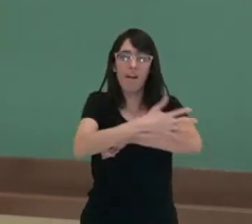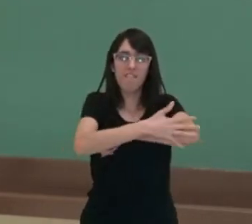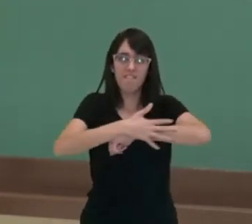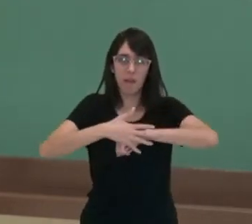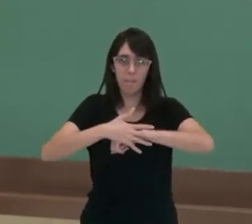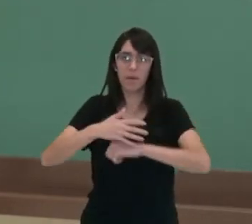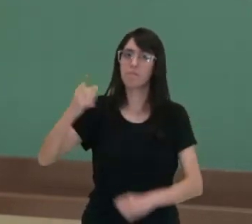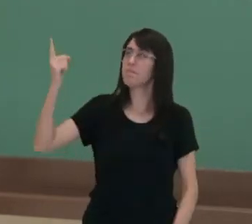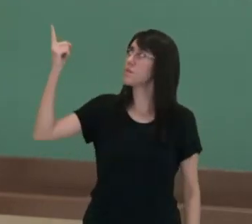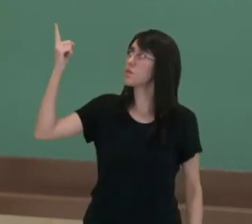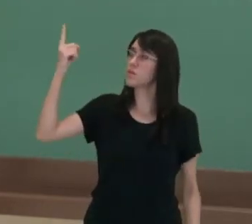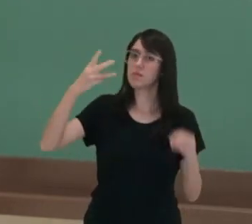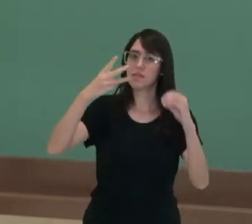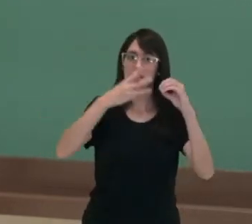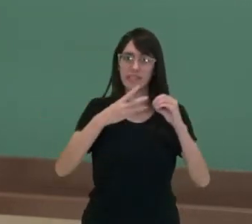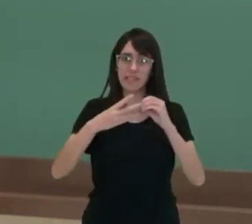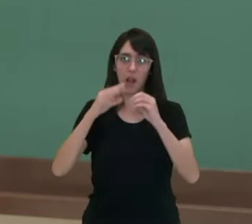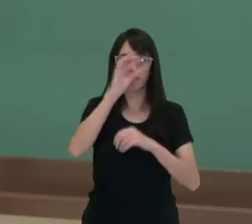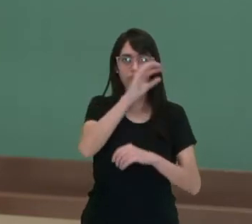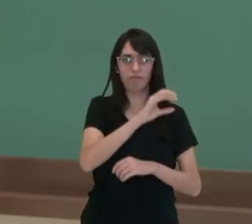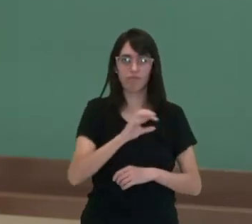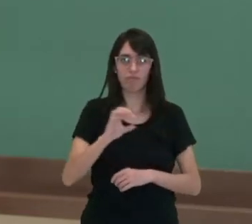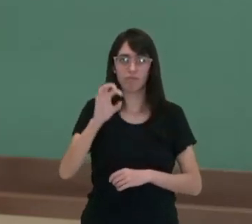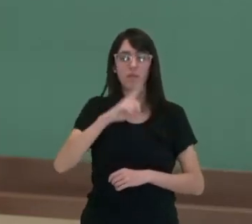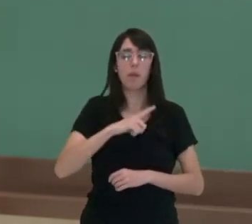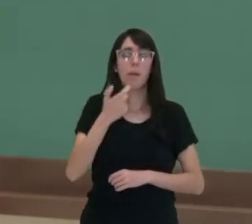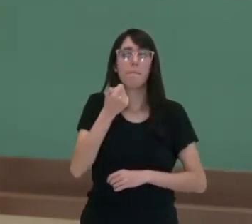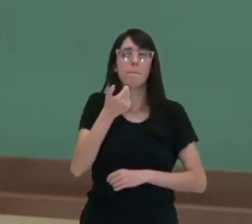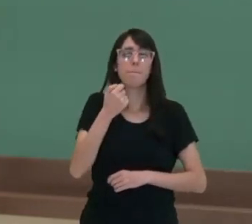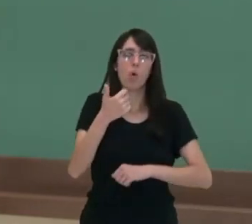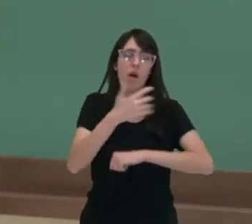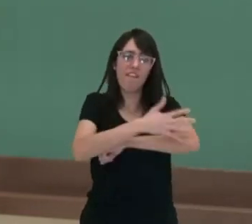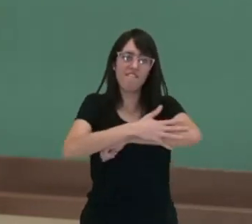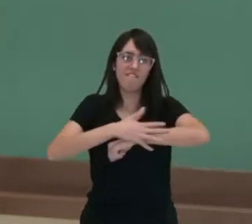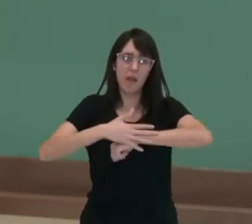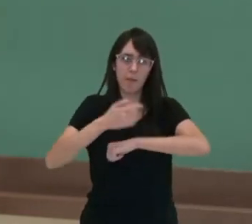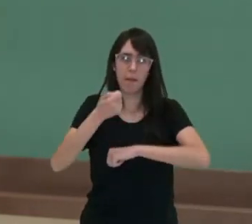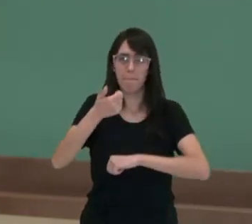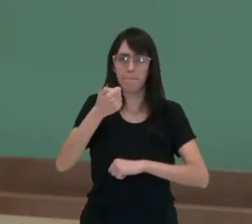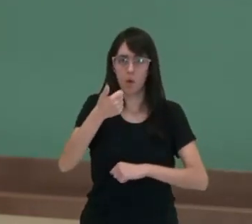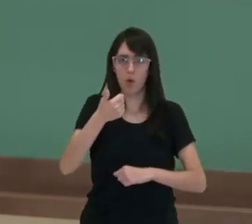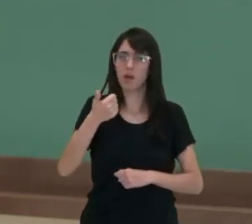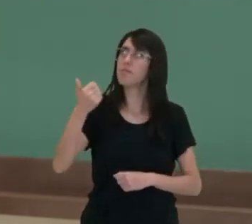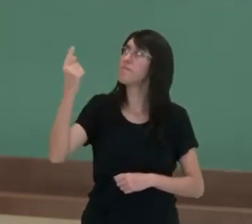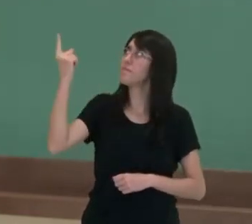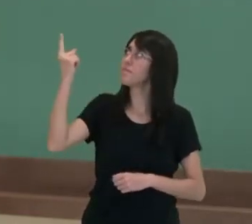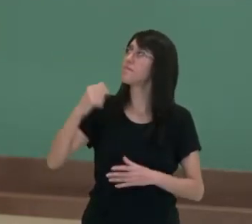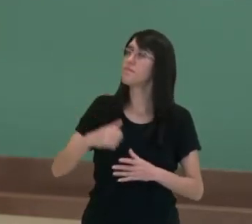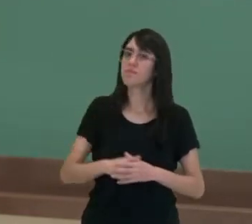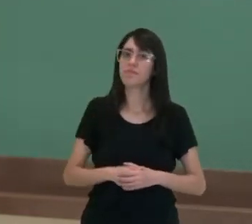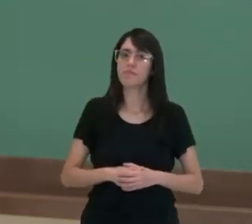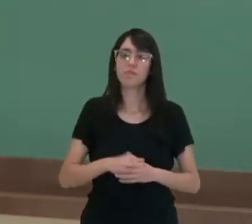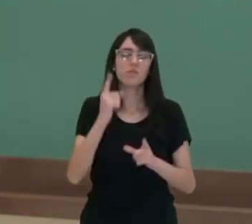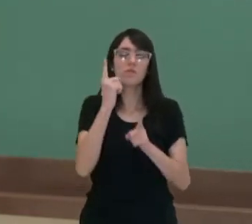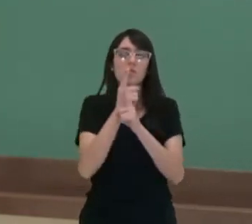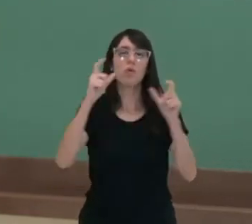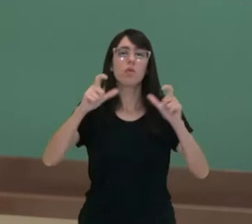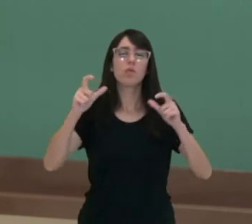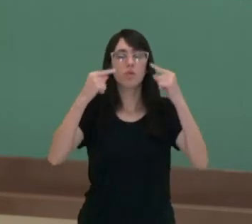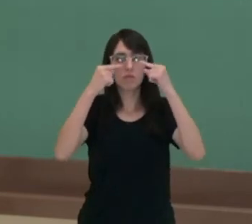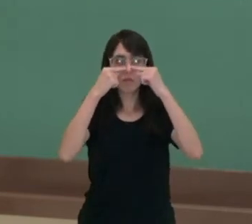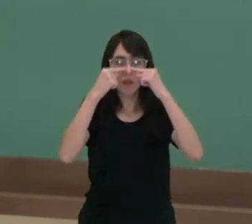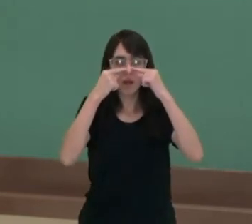as células e eu tenho poucas fibras no meio entre ele. É encontrado onde? No nariz,